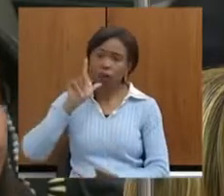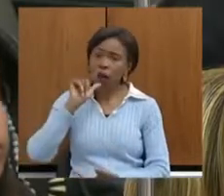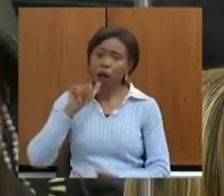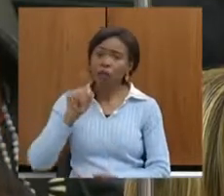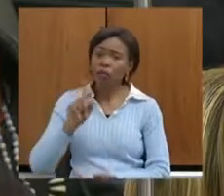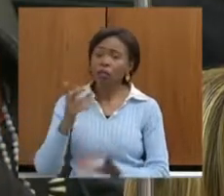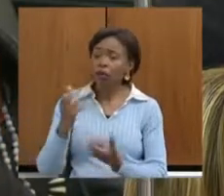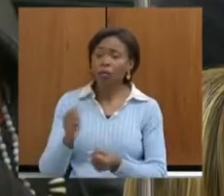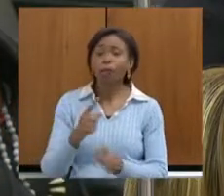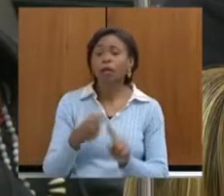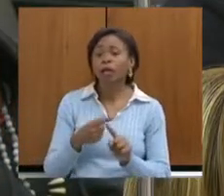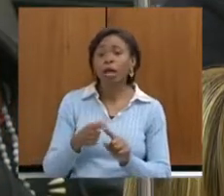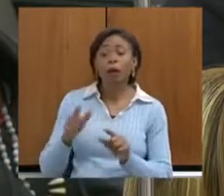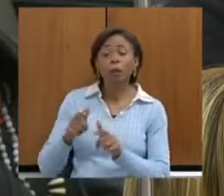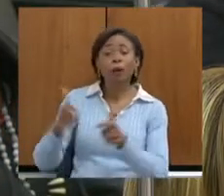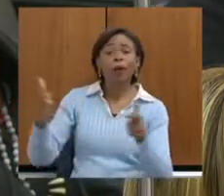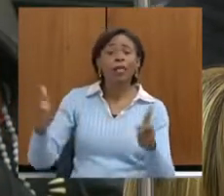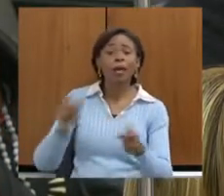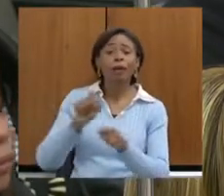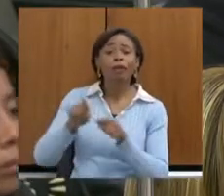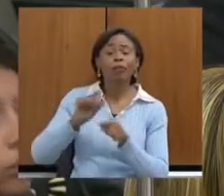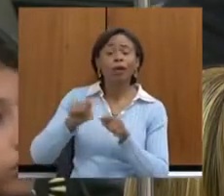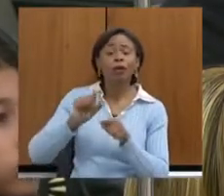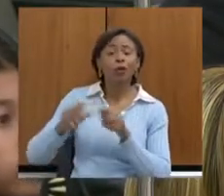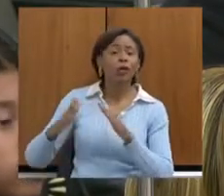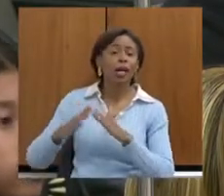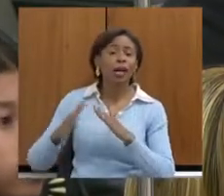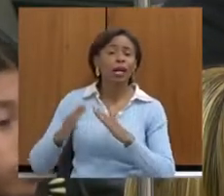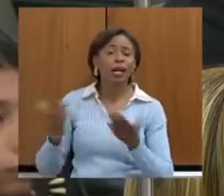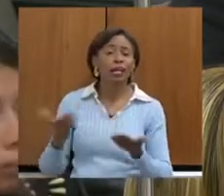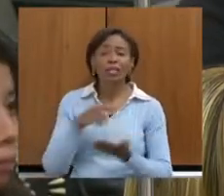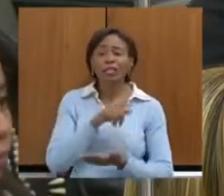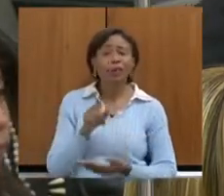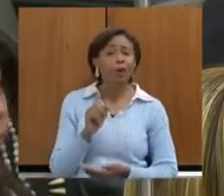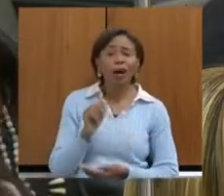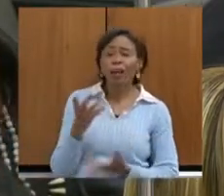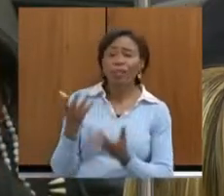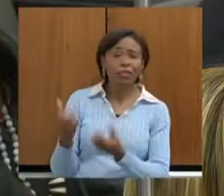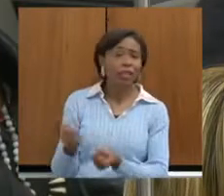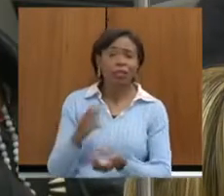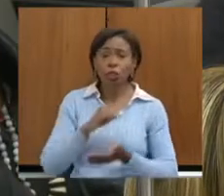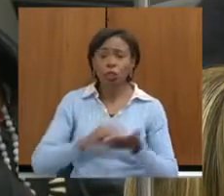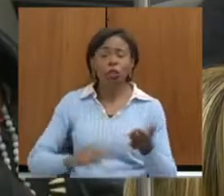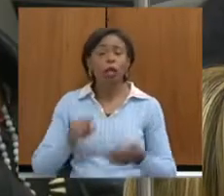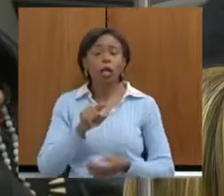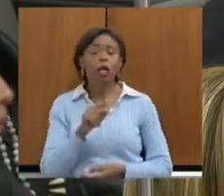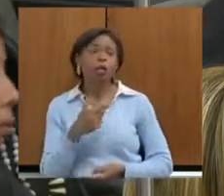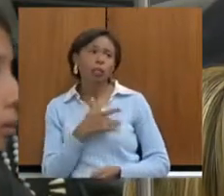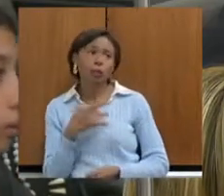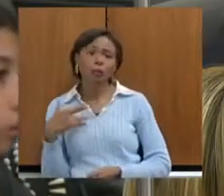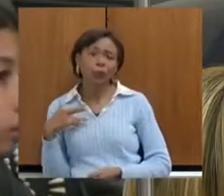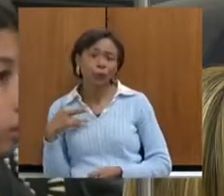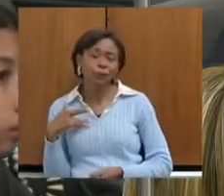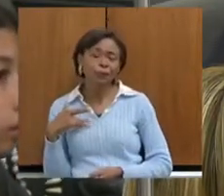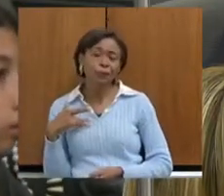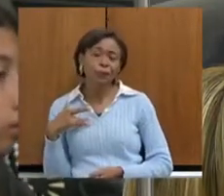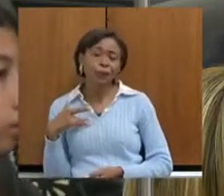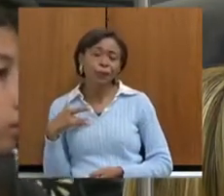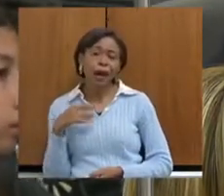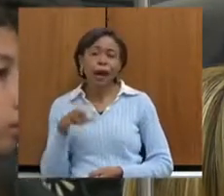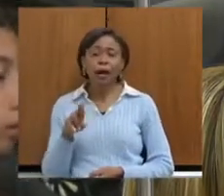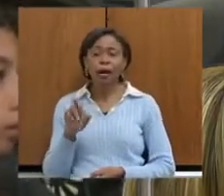aí o que a pessoa não tem um contrato de moradias não aceita por conta disso vai lá na saúde Eles já